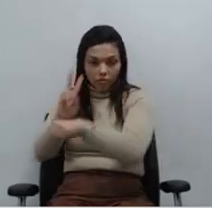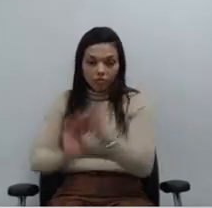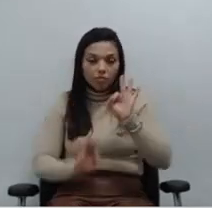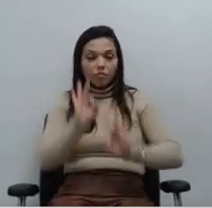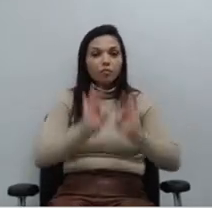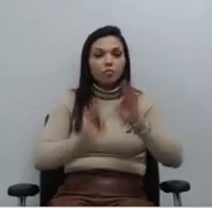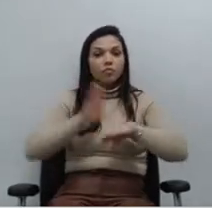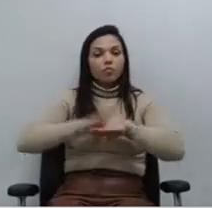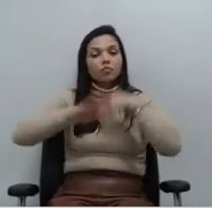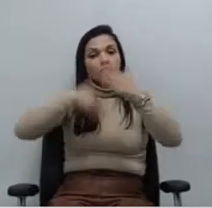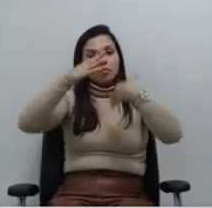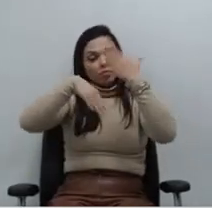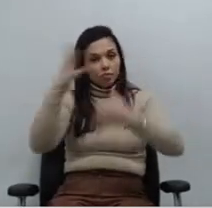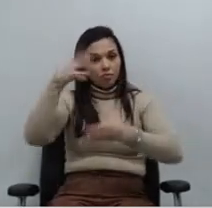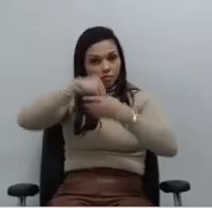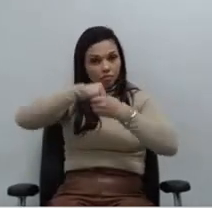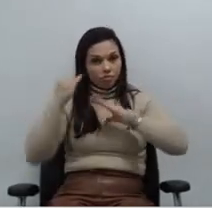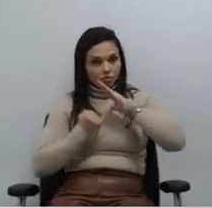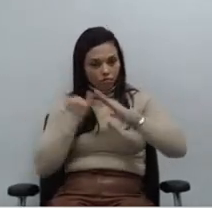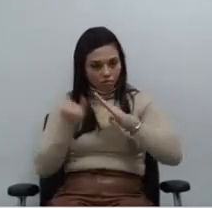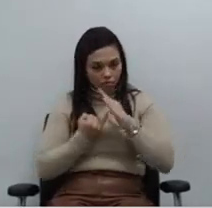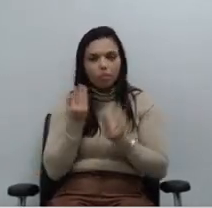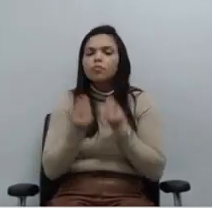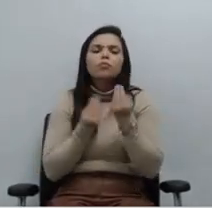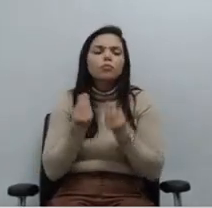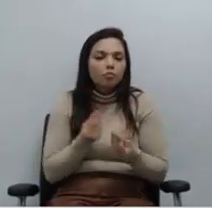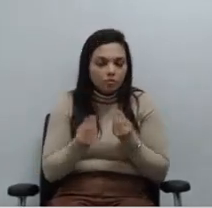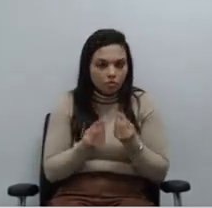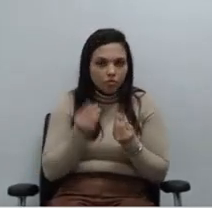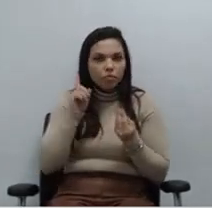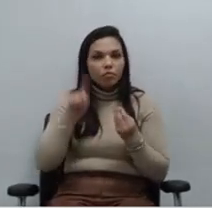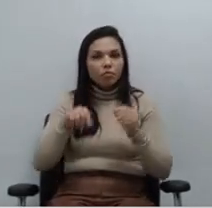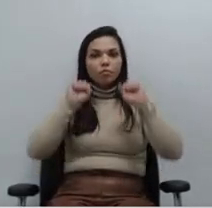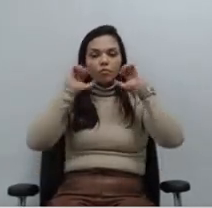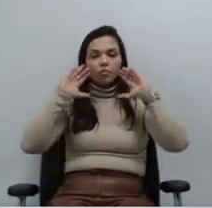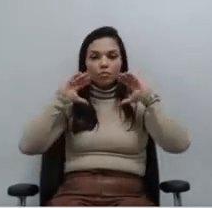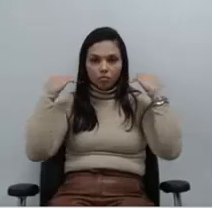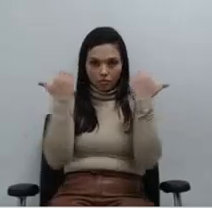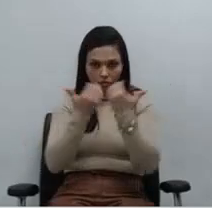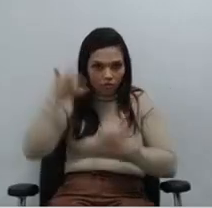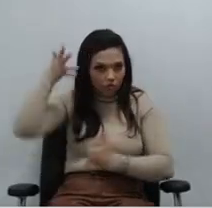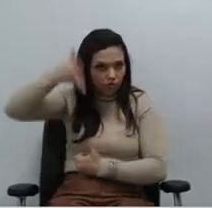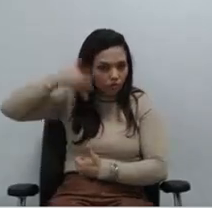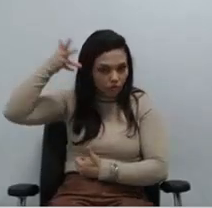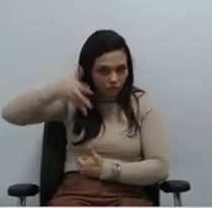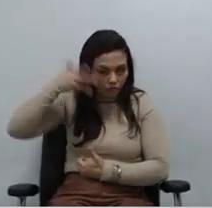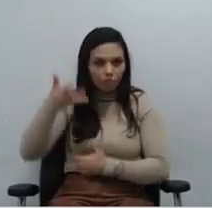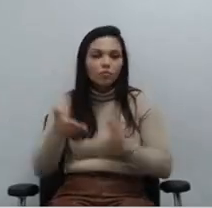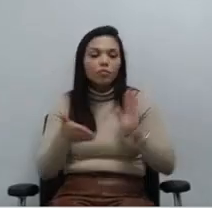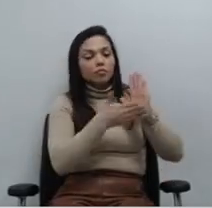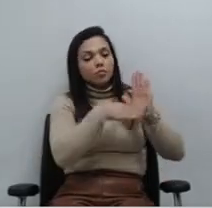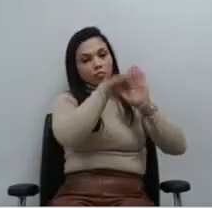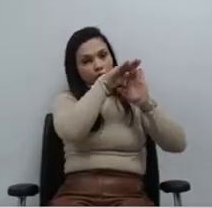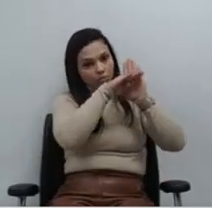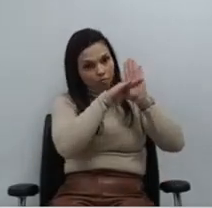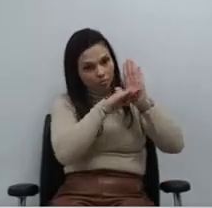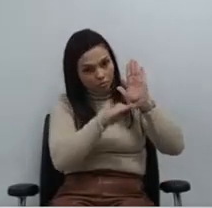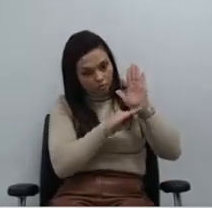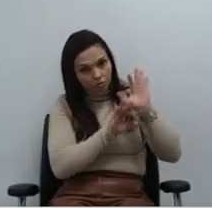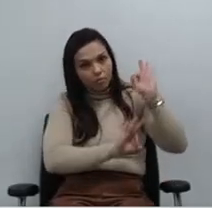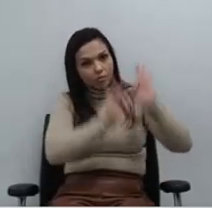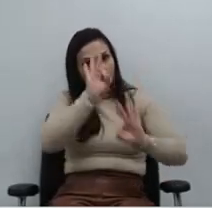projetos desenvolvidos na instituição, por meio, por exemplo, das conferências e pré-conferências, do plano anual de atuação,